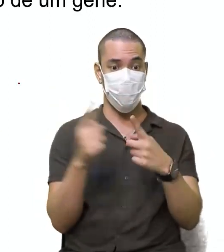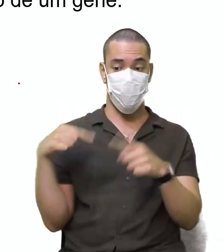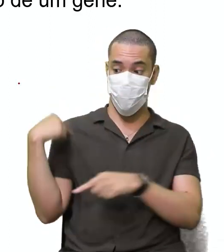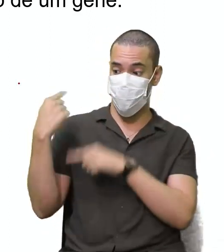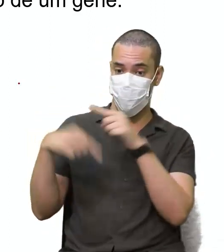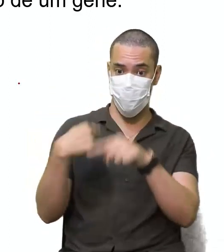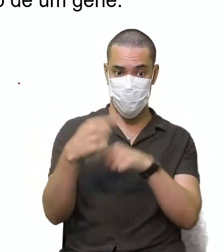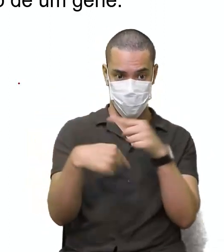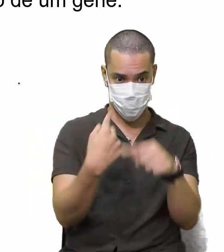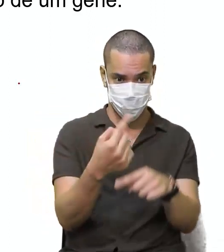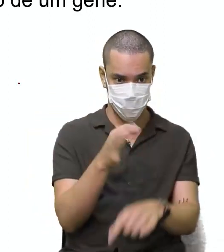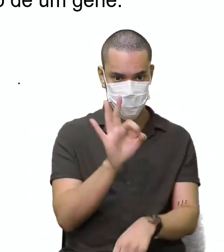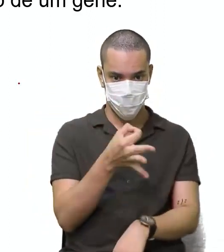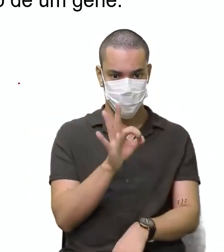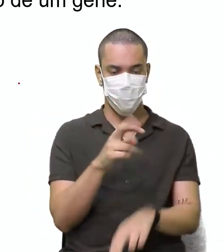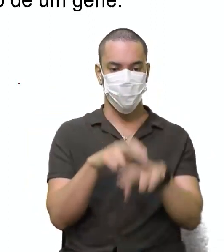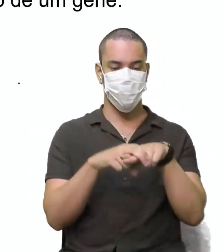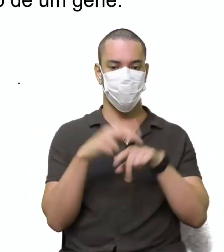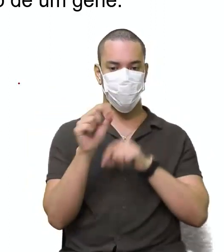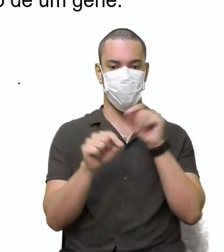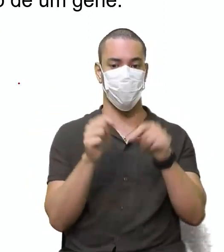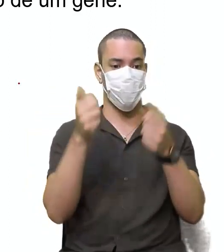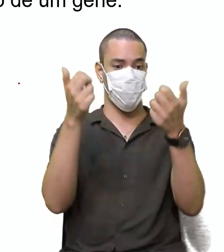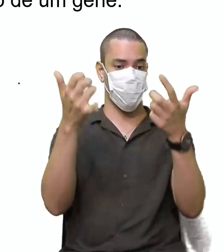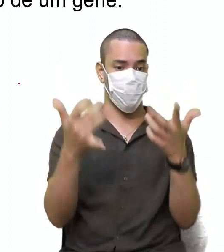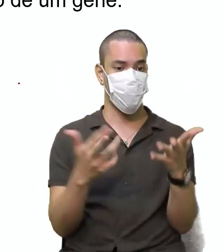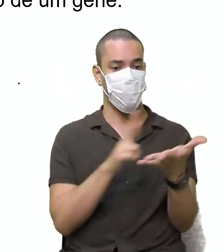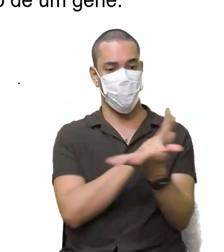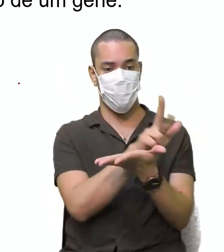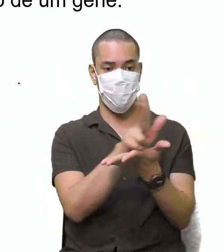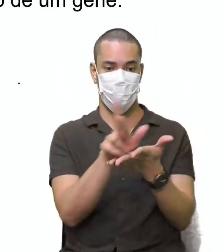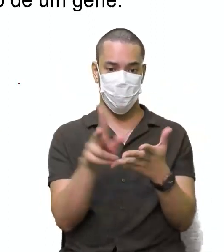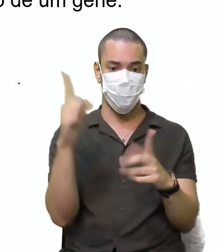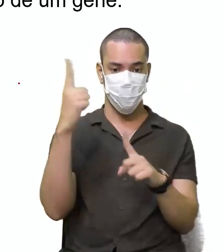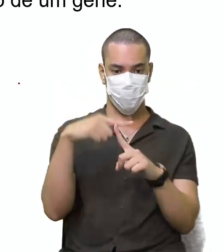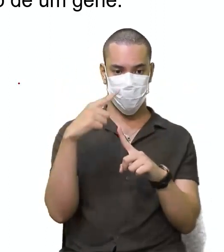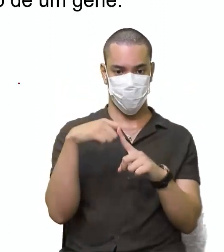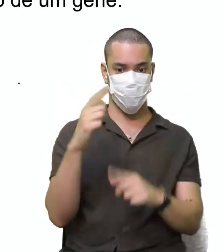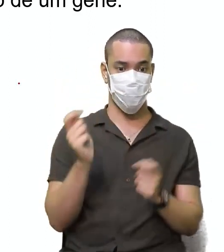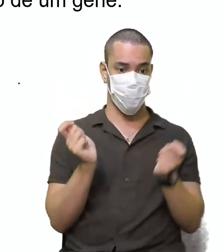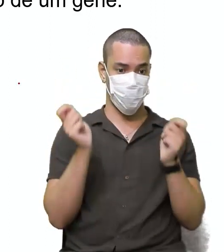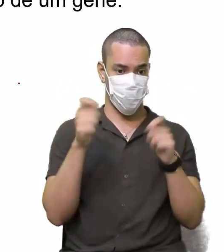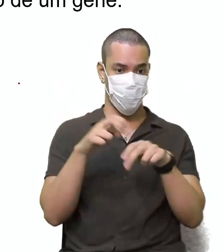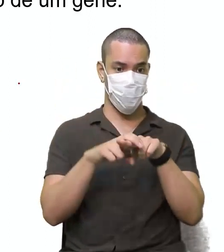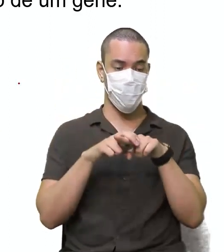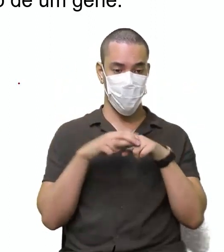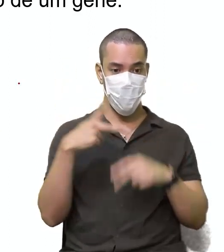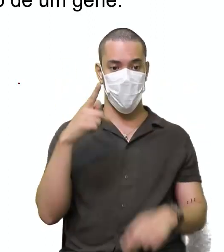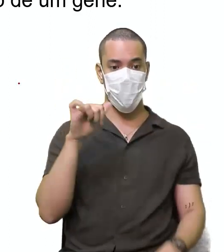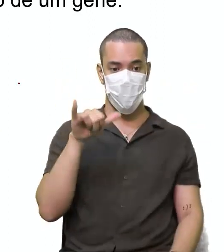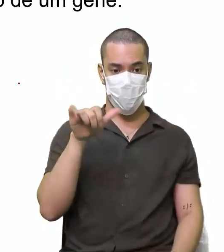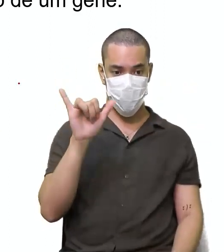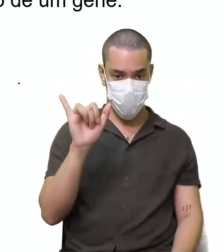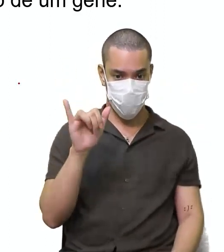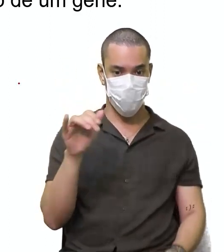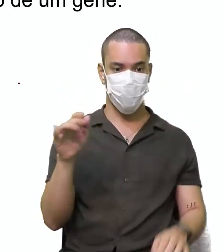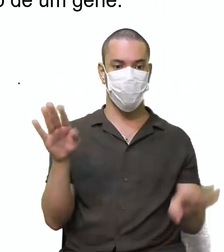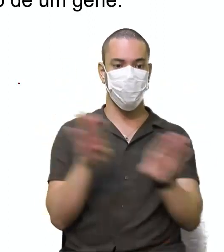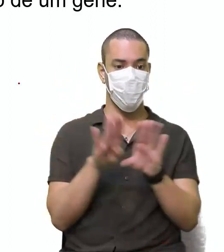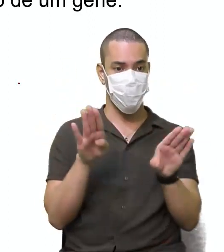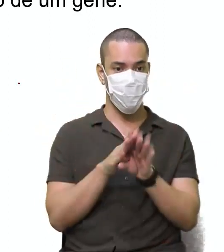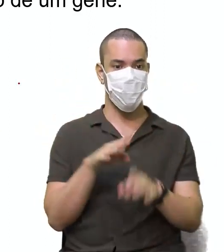herança, né? E aí a gente falou de vários tipos de herança que a gente tem. E a pleiotropia é um tipo de herança, onde